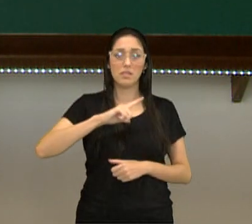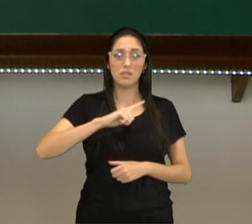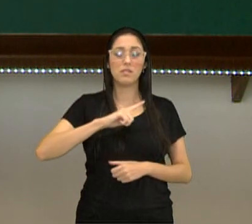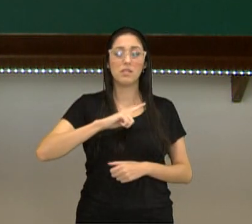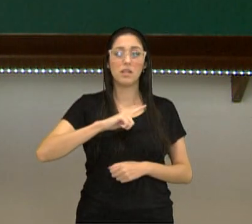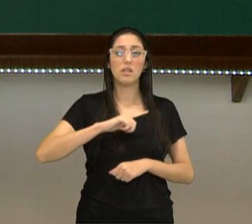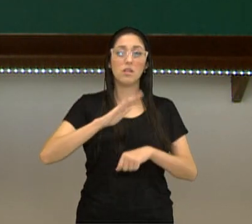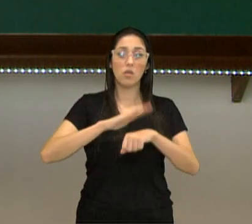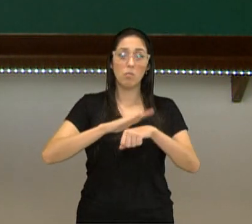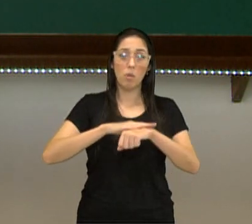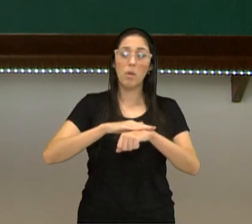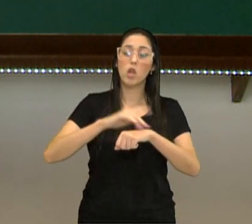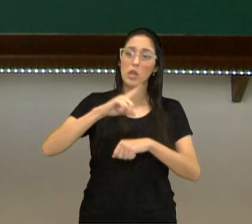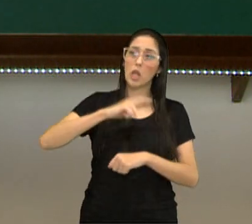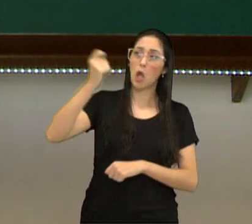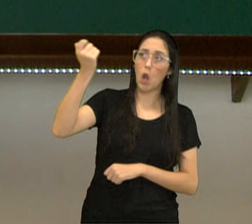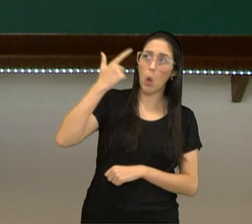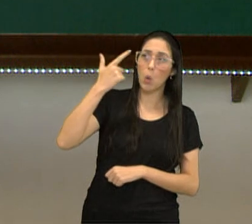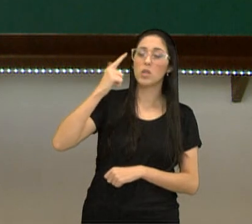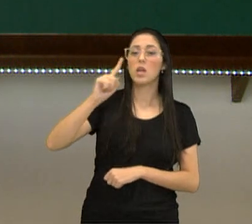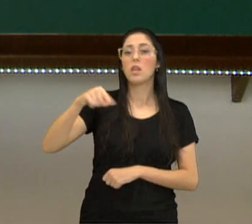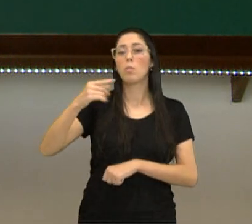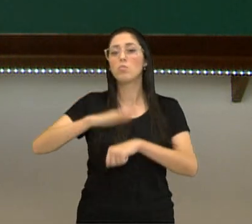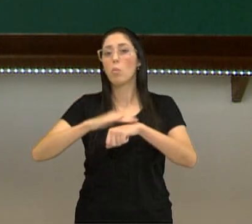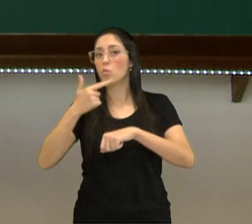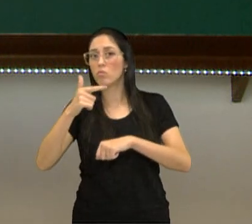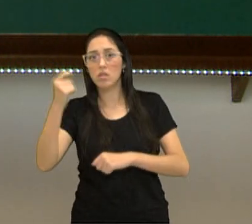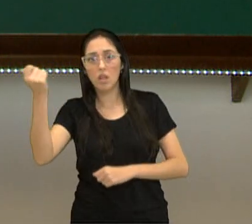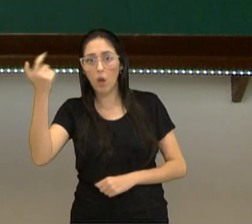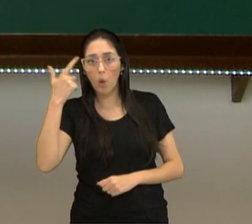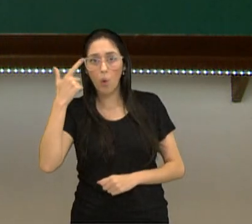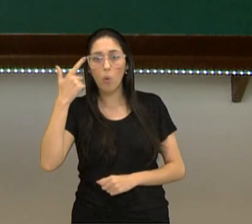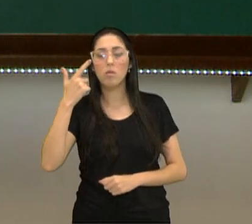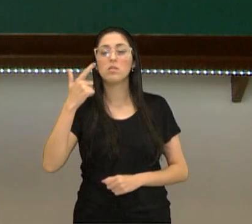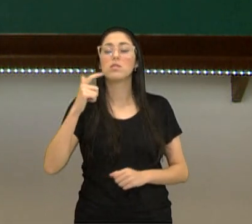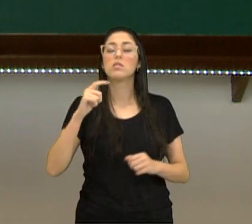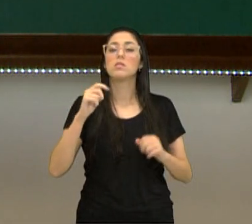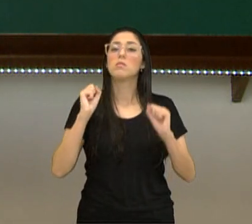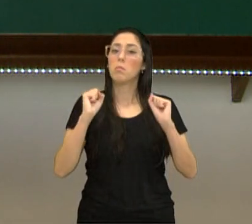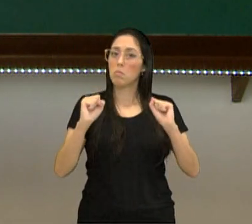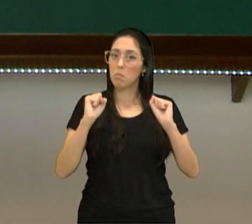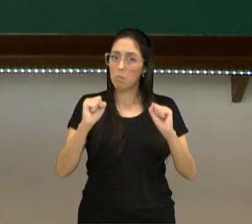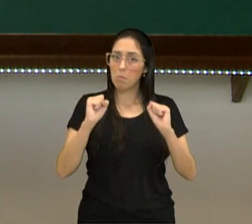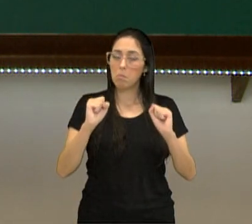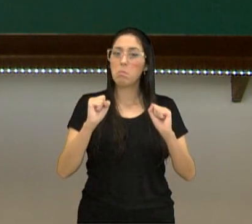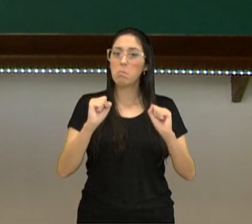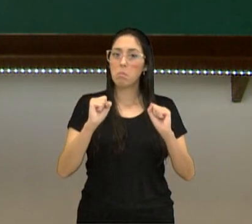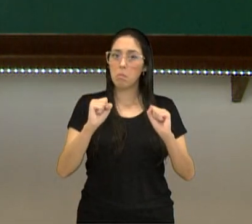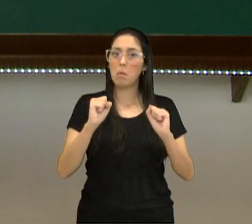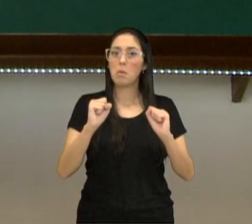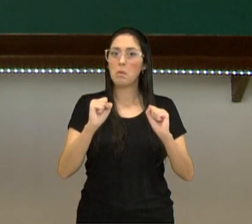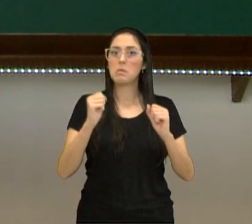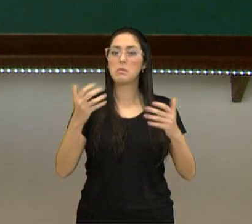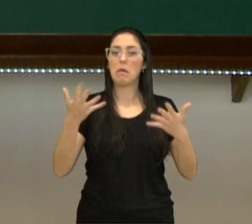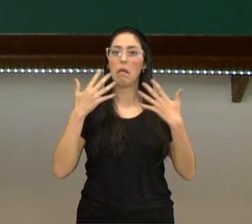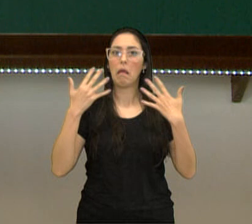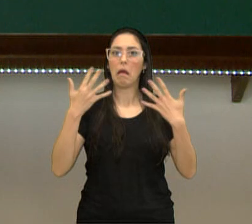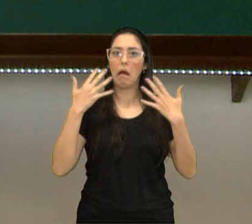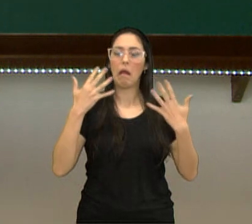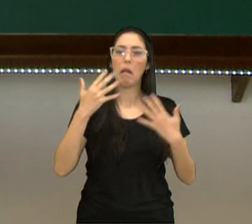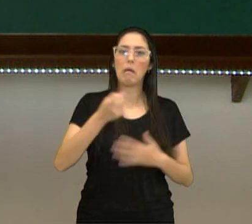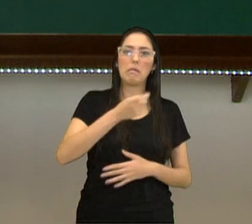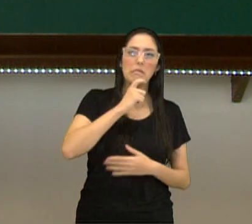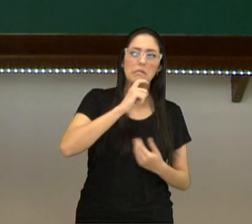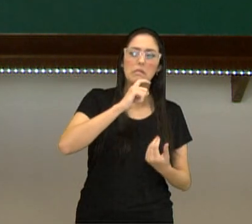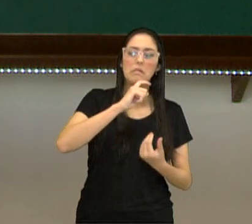os momentos com luz do Sol e sem luz do Sol pode ultrapassar facilmente os 200 graus centígrados. Então daí